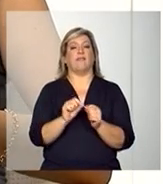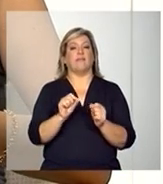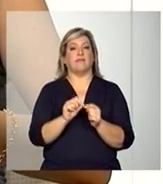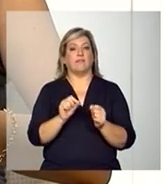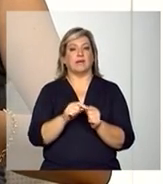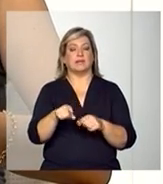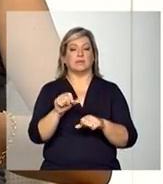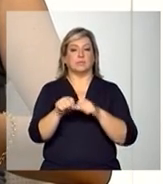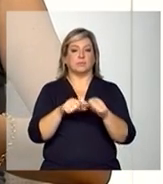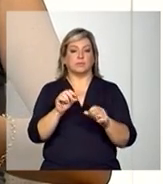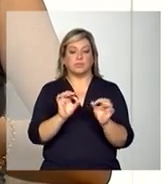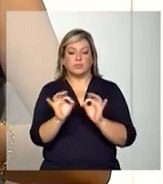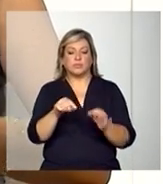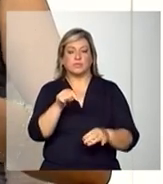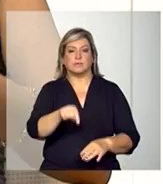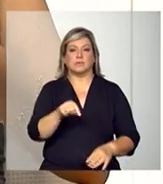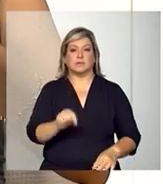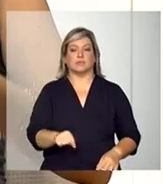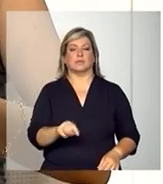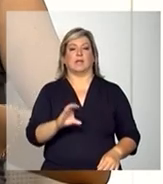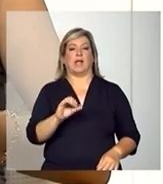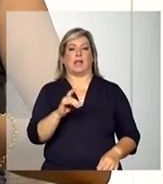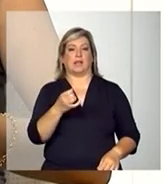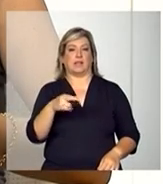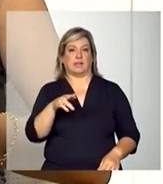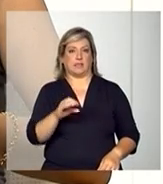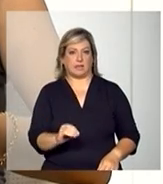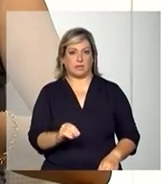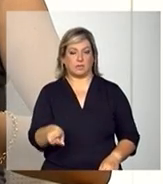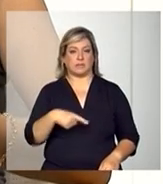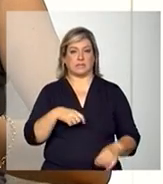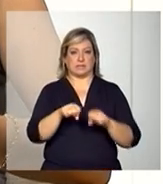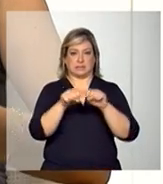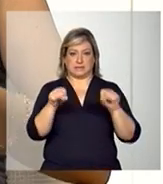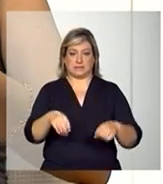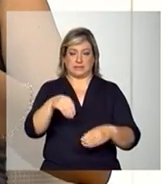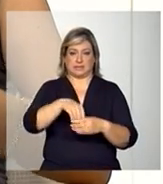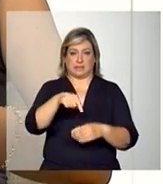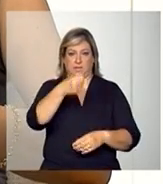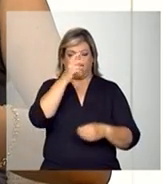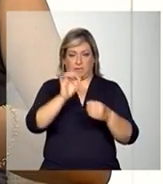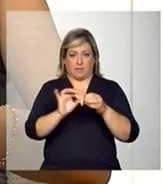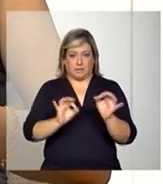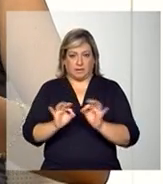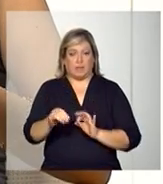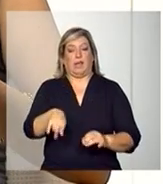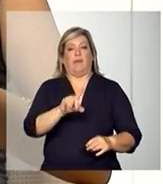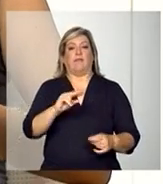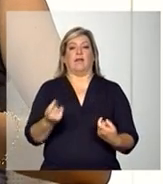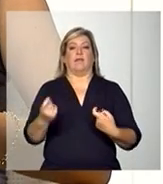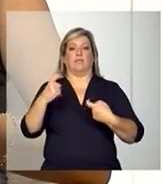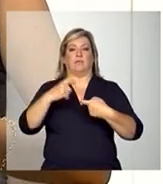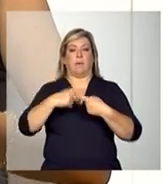de autenticação e autorização fazendo o cadastro do prefeito no sistema eles vão vincular para o prefeito